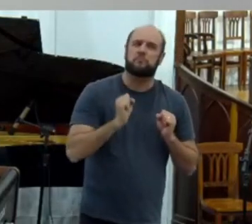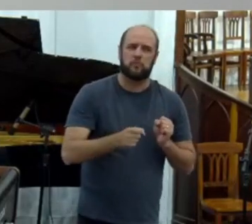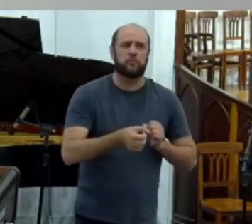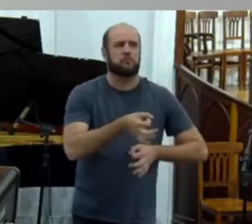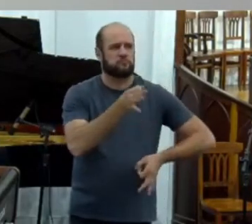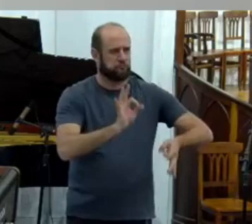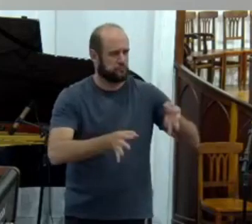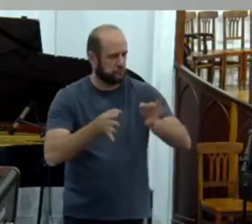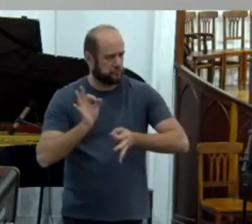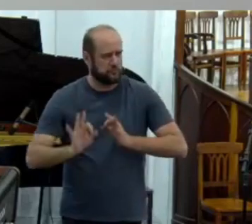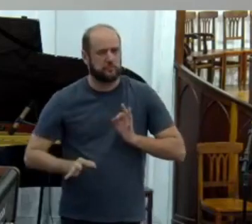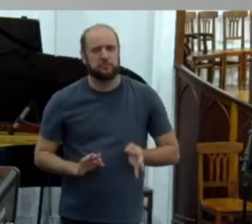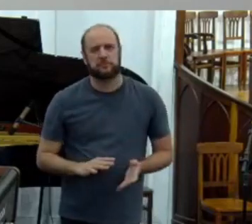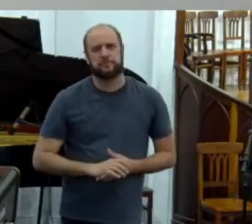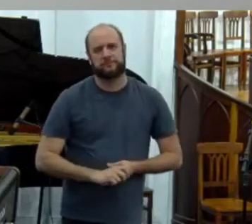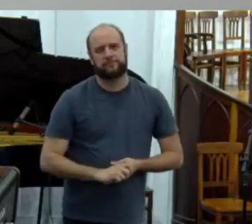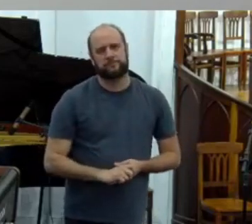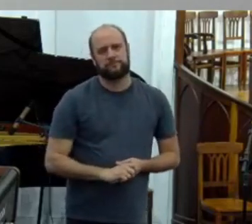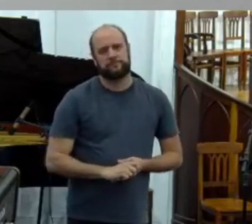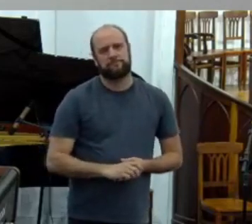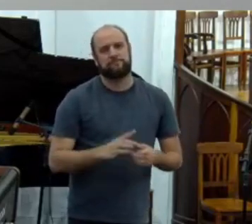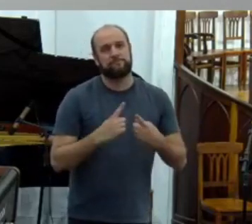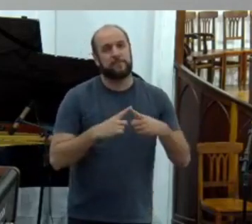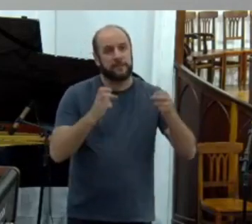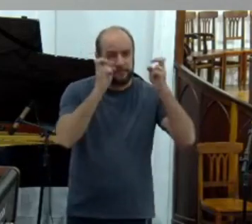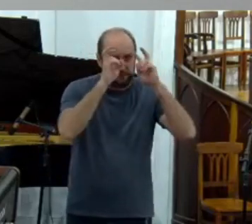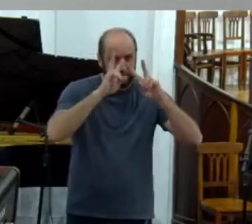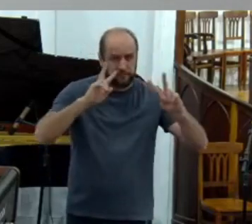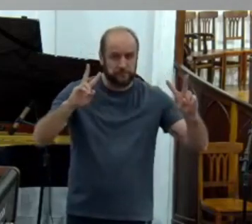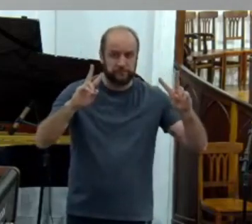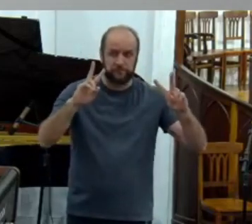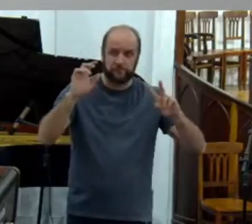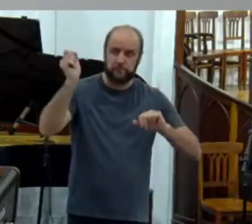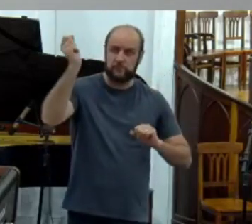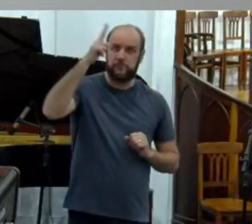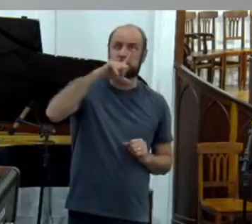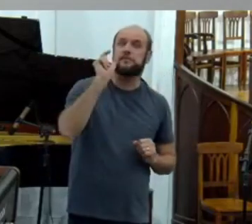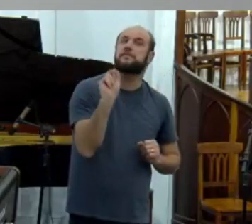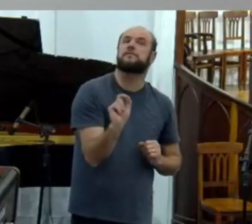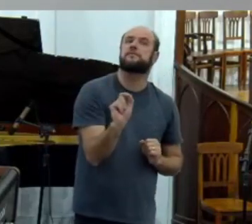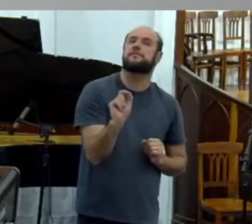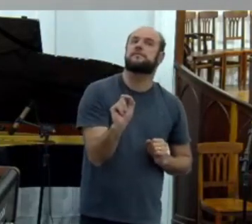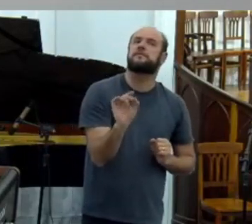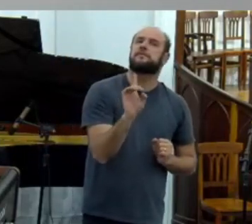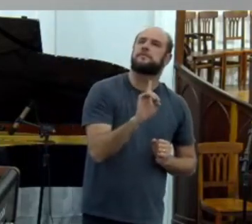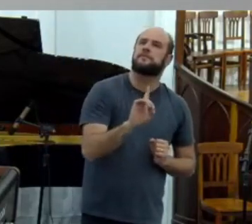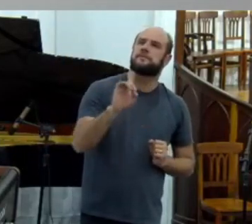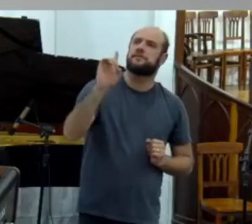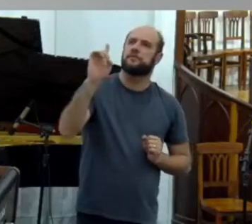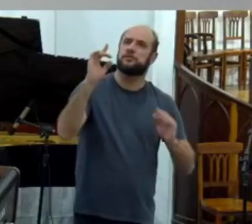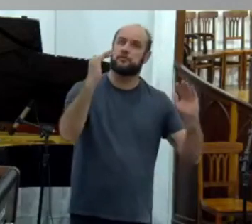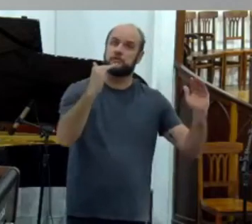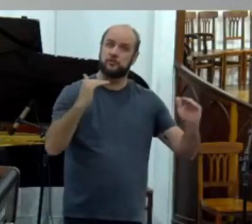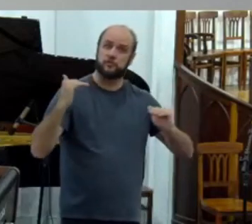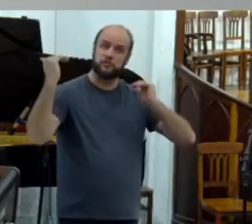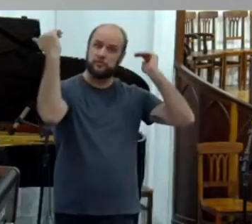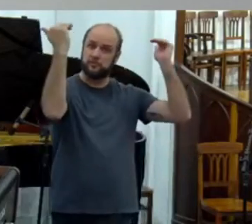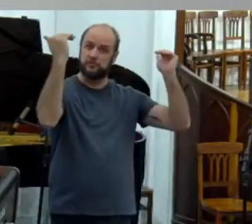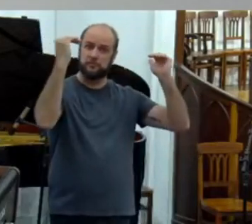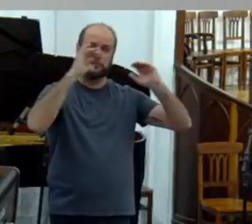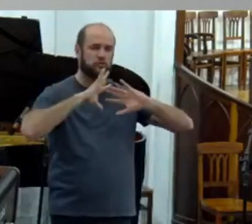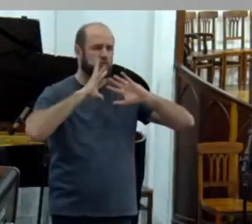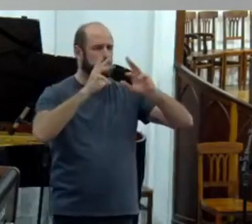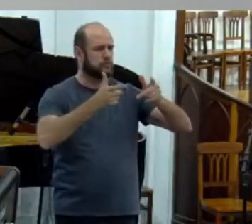tribunais. Mas a perspectiva de sobre o sol é o Deus que é soberano sobre todas as